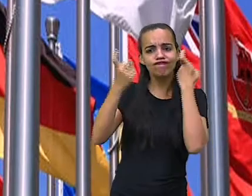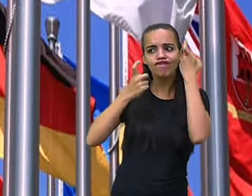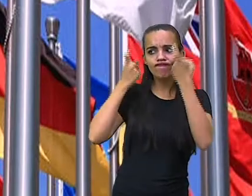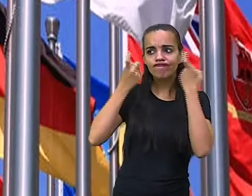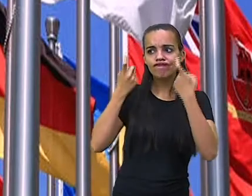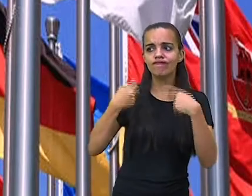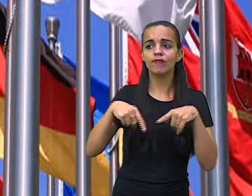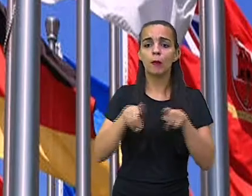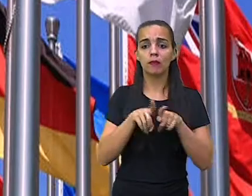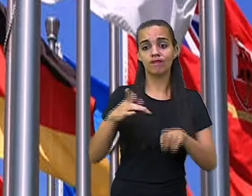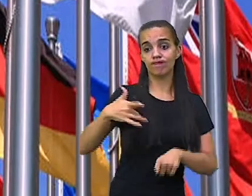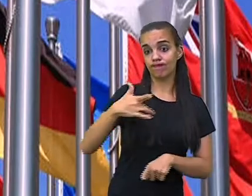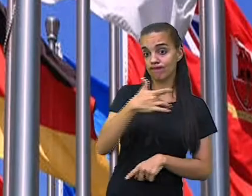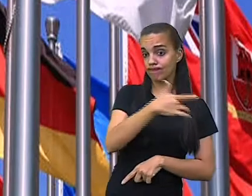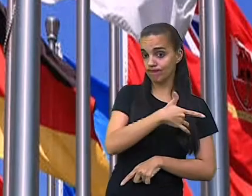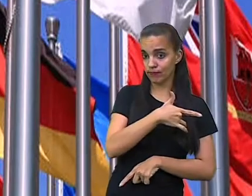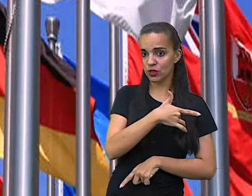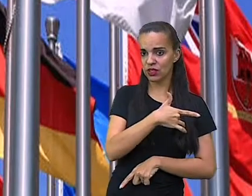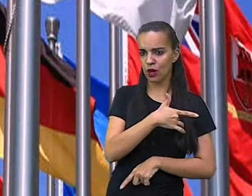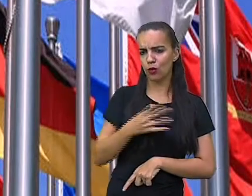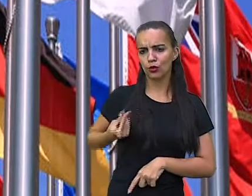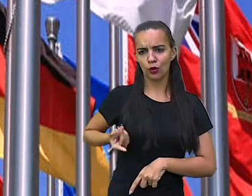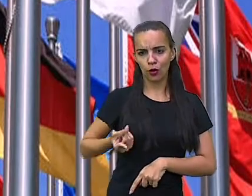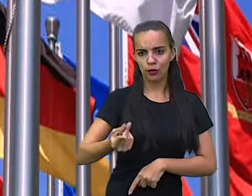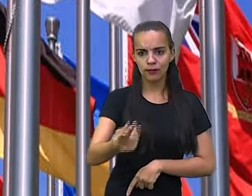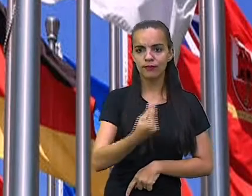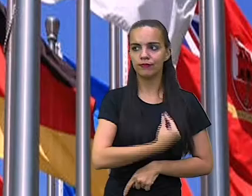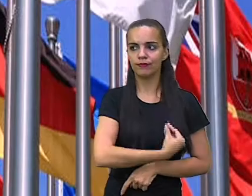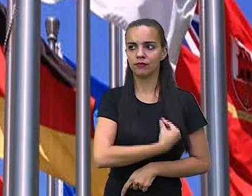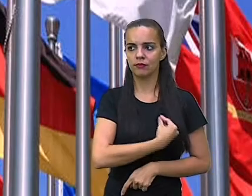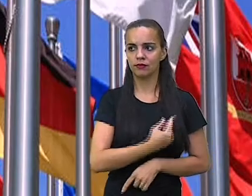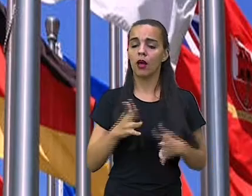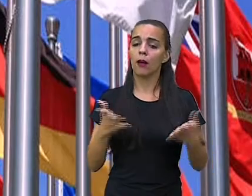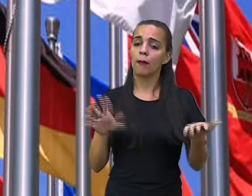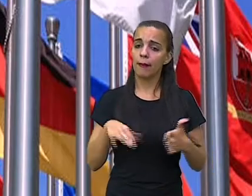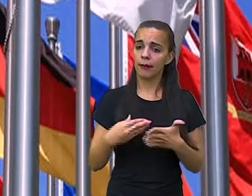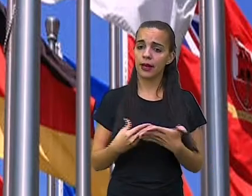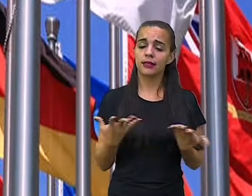preocupação com a saúde e a longevidade da população, ainda que